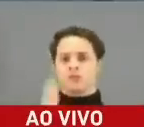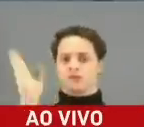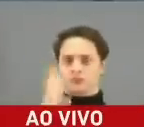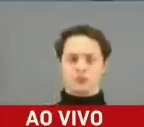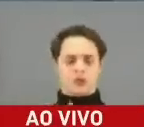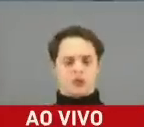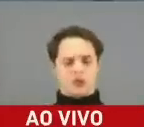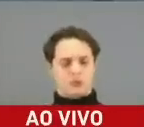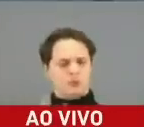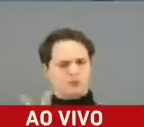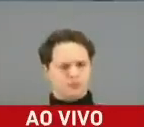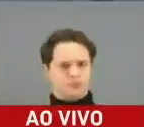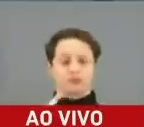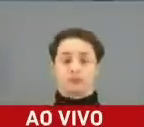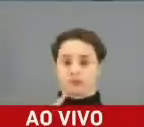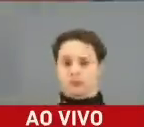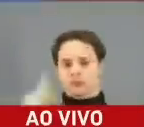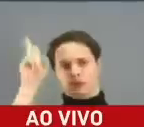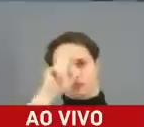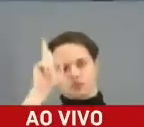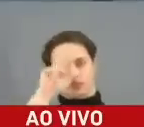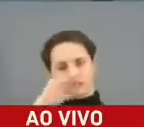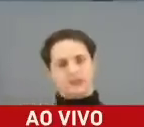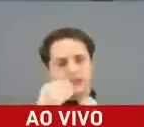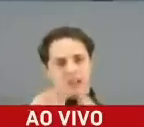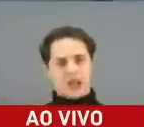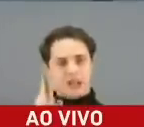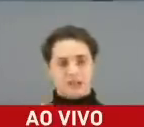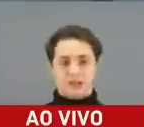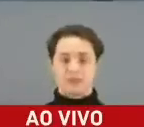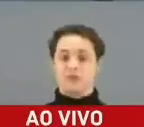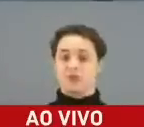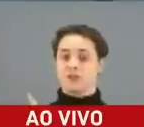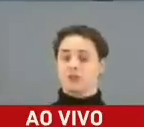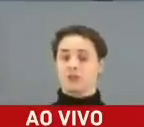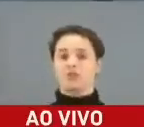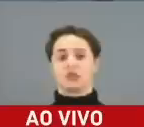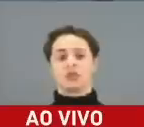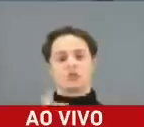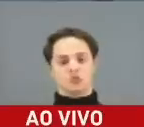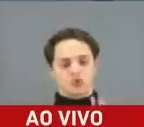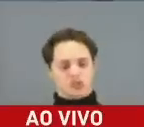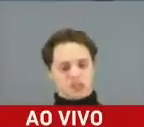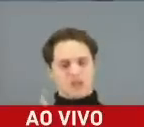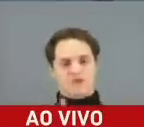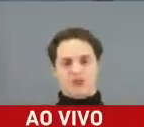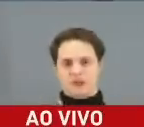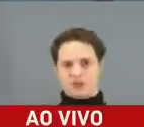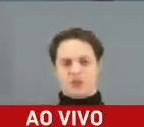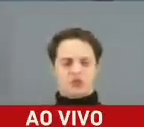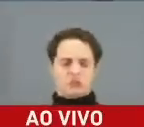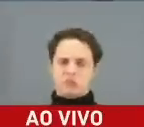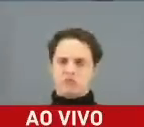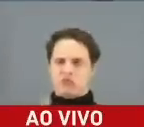Brasil o que está acontecendo, porque a história lhe dará a razão, como dará a razão, a justiça e a verdade dentro de 10, 20,